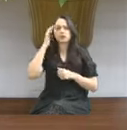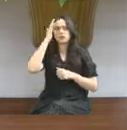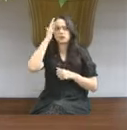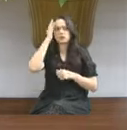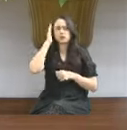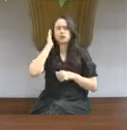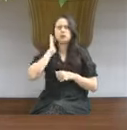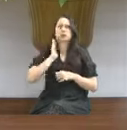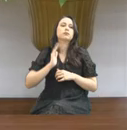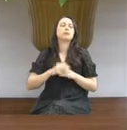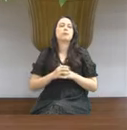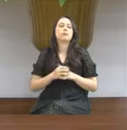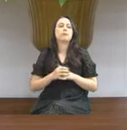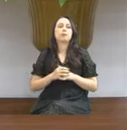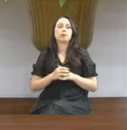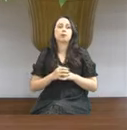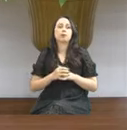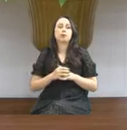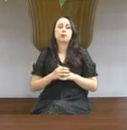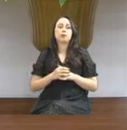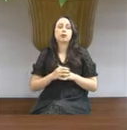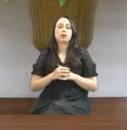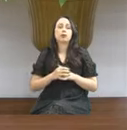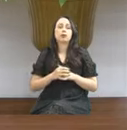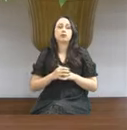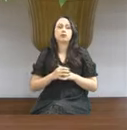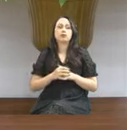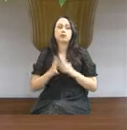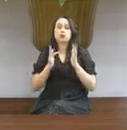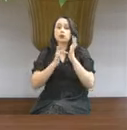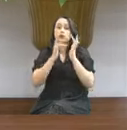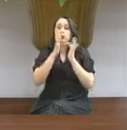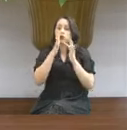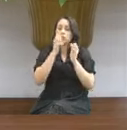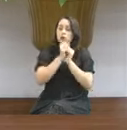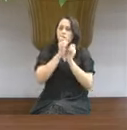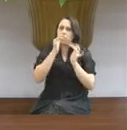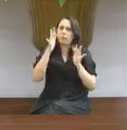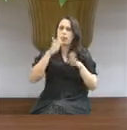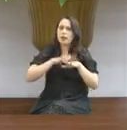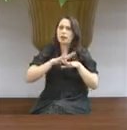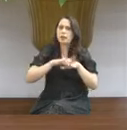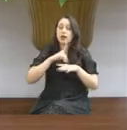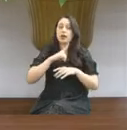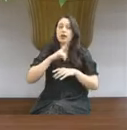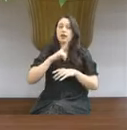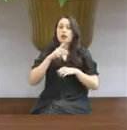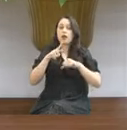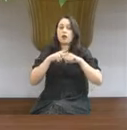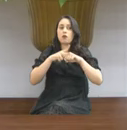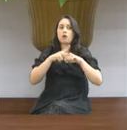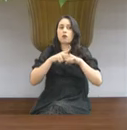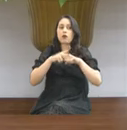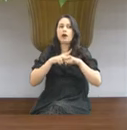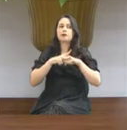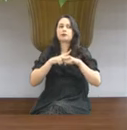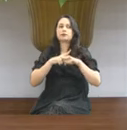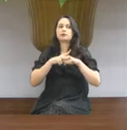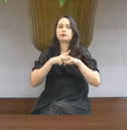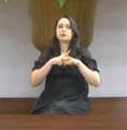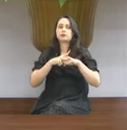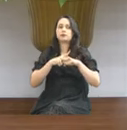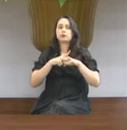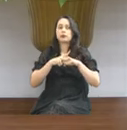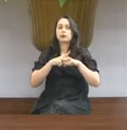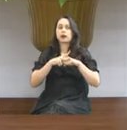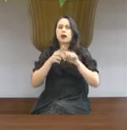fizera. E existe um verbo que aparece muito nas